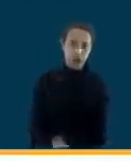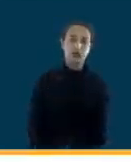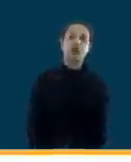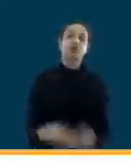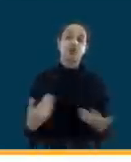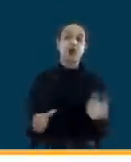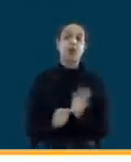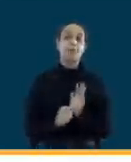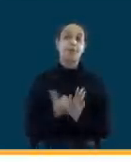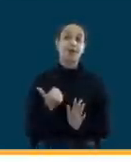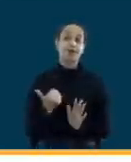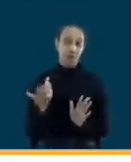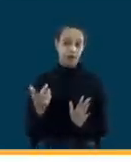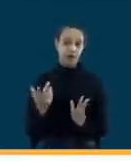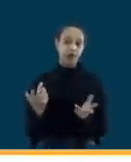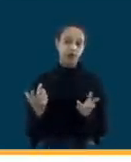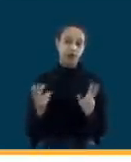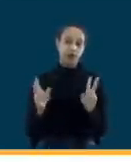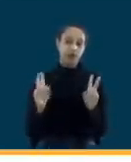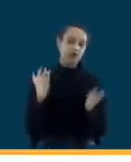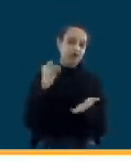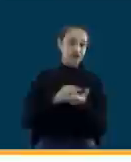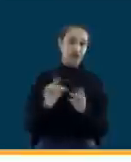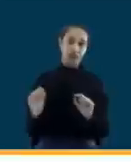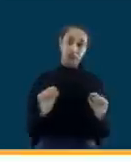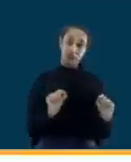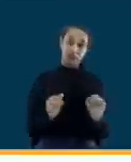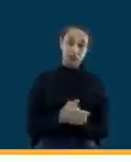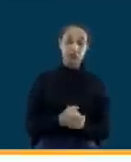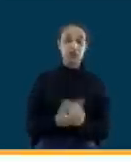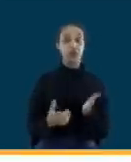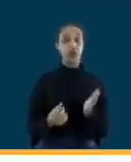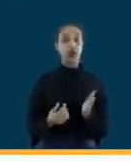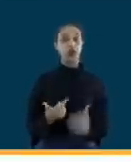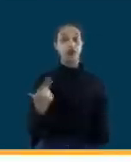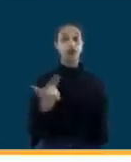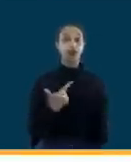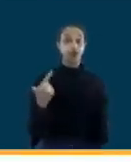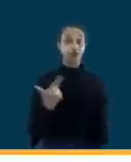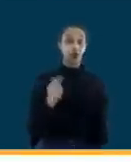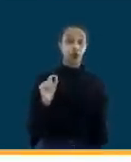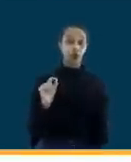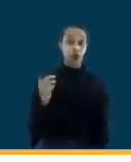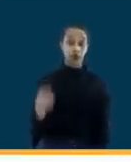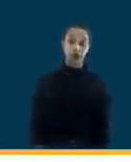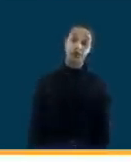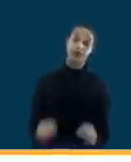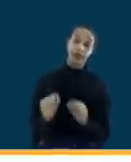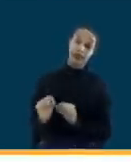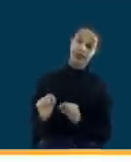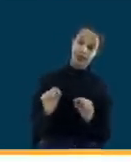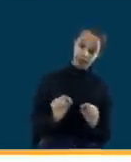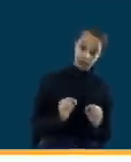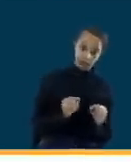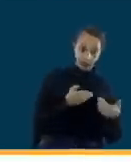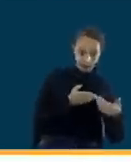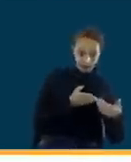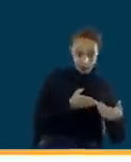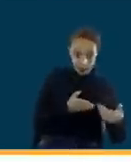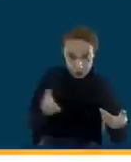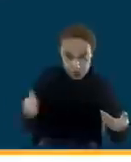esse, o primeiro fato é esse. O segundo fato é que daí vão surgir também